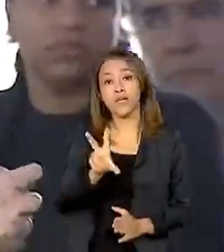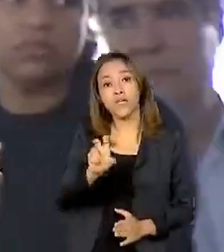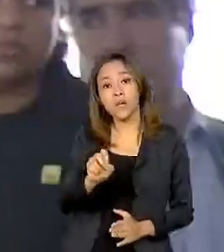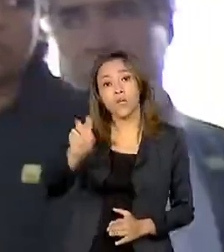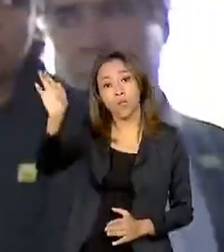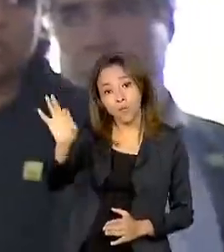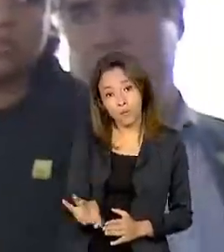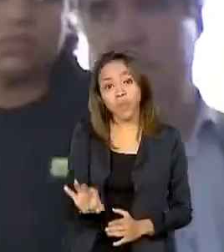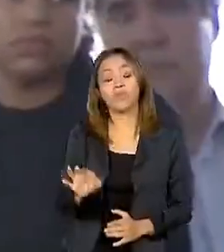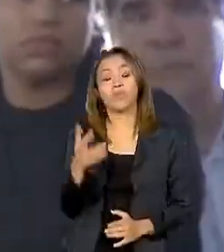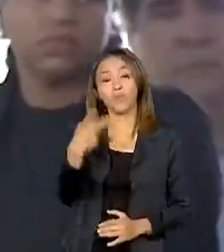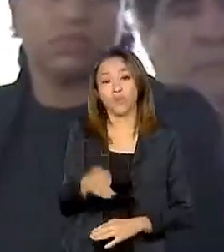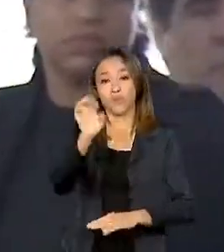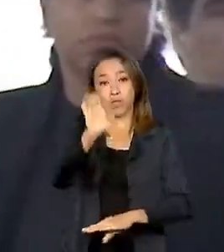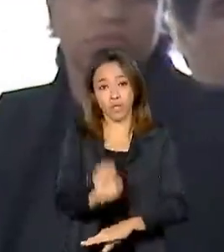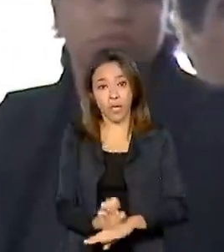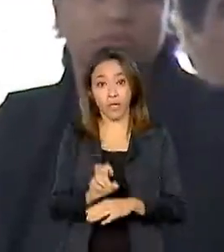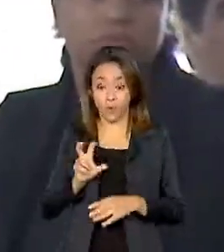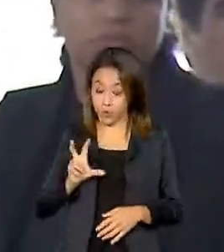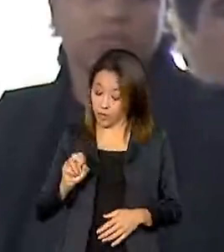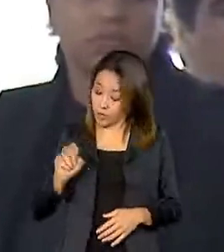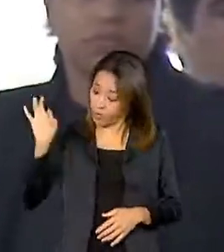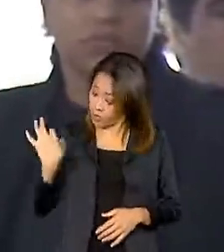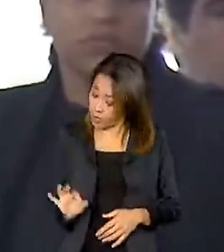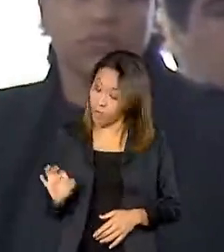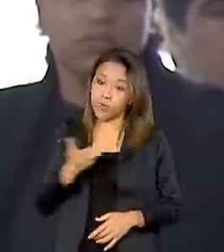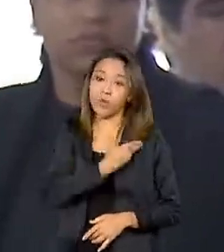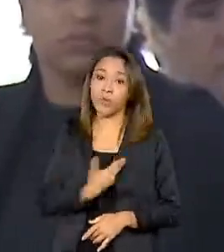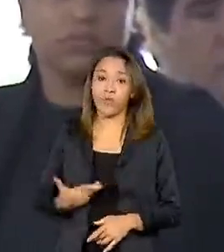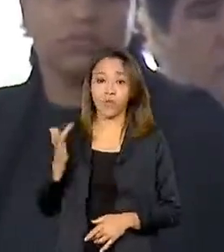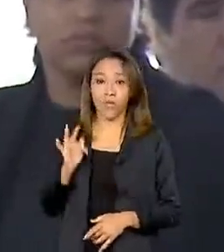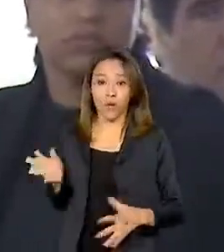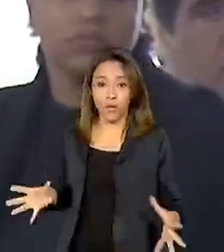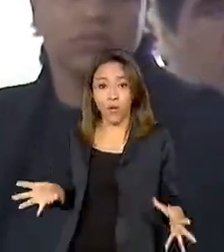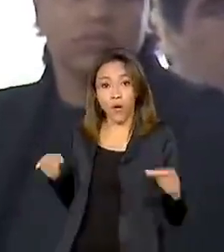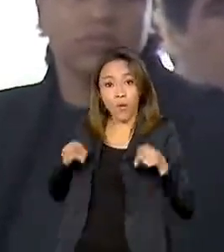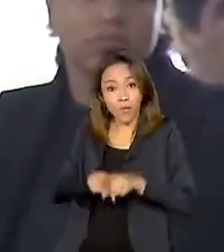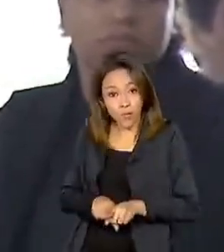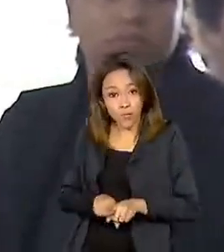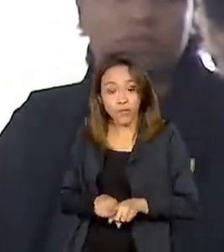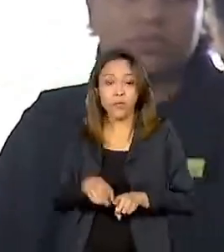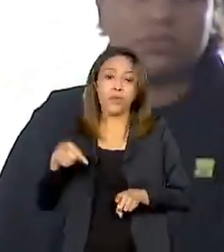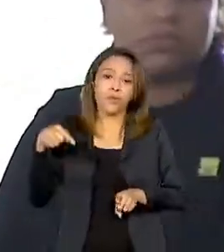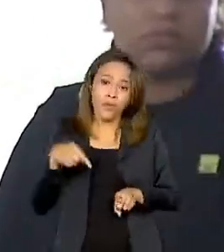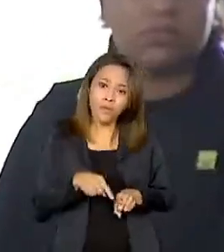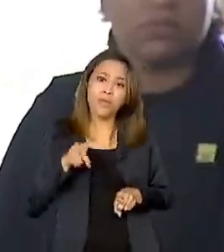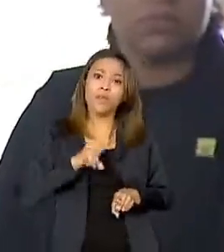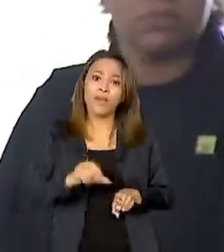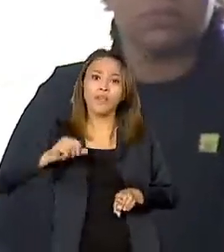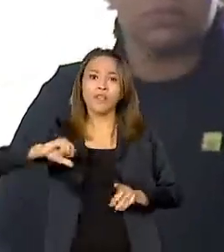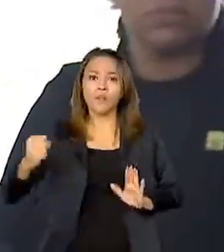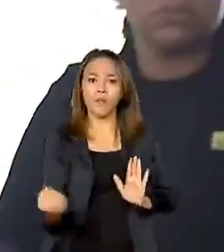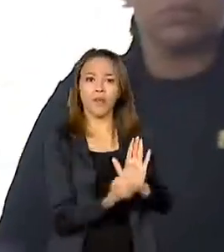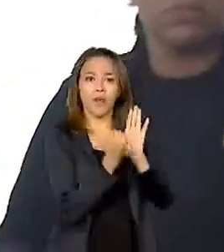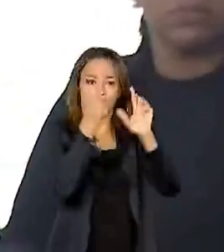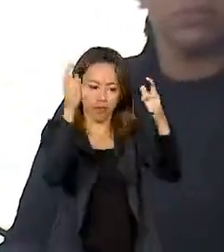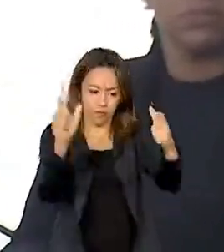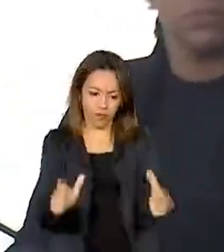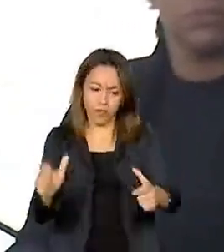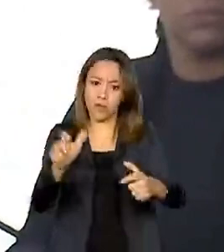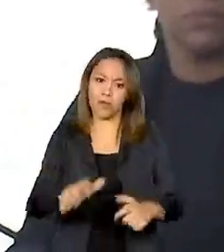investimento do Estado com 50% do governo federal. Uma parceria que vai deixar sua marca aqui na Baixada